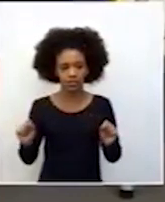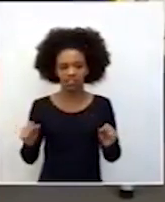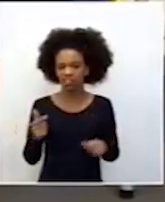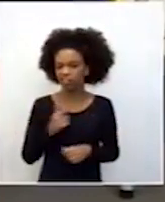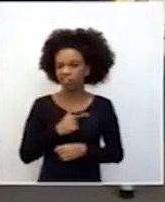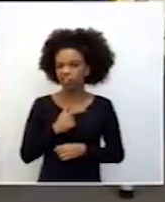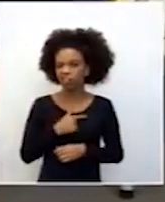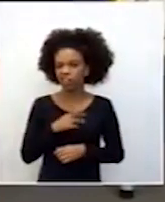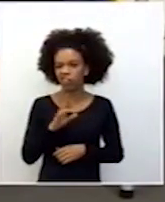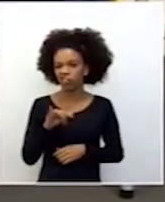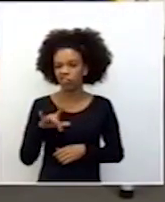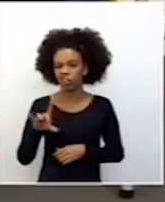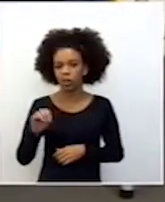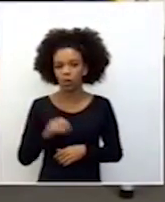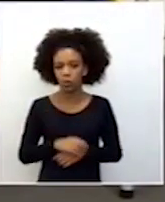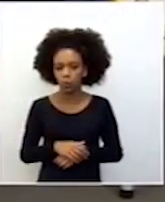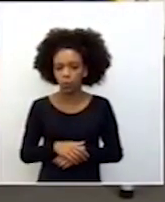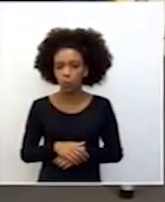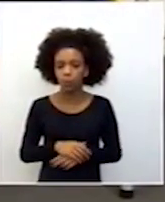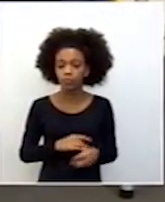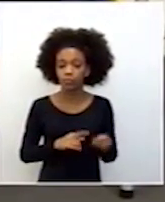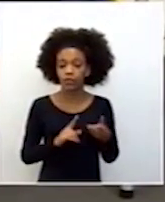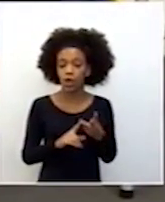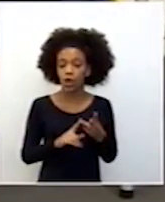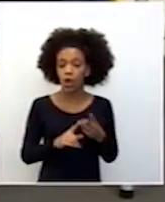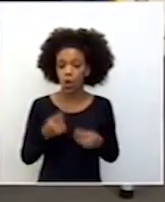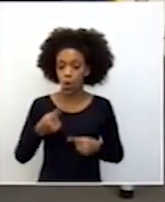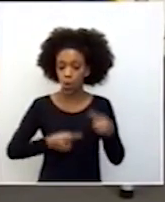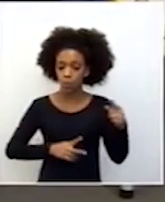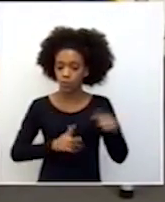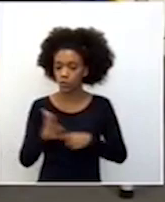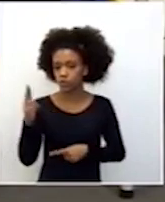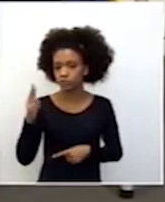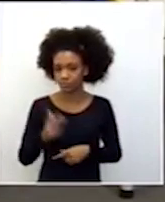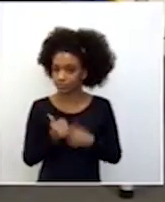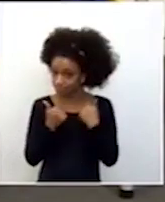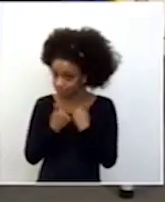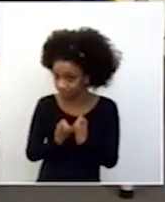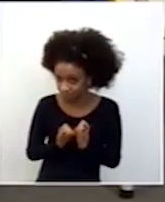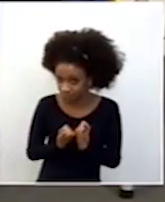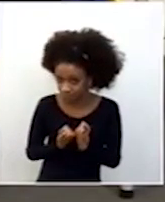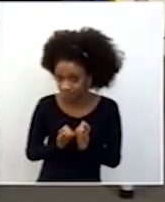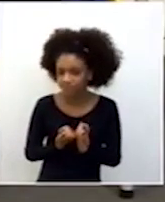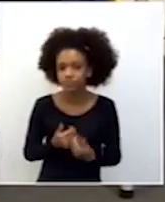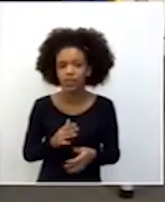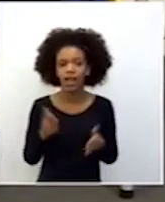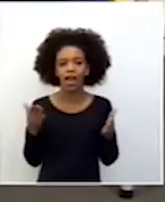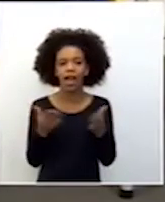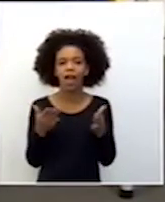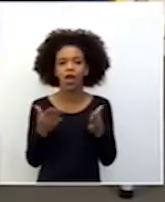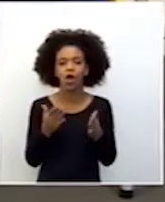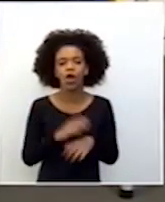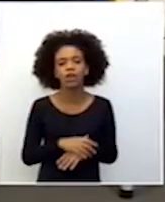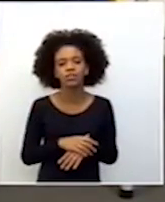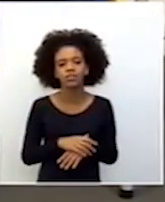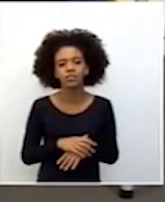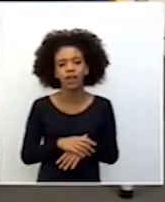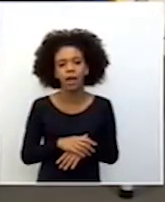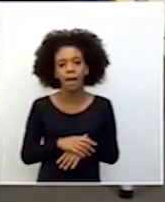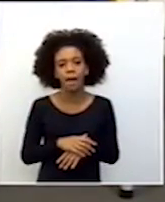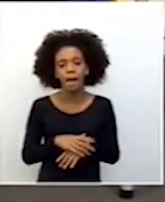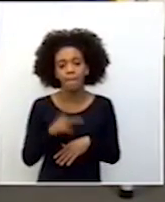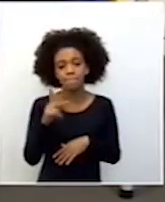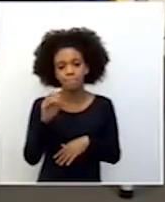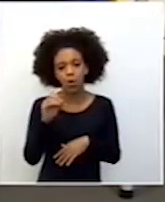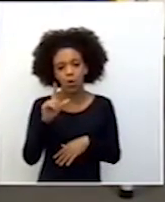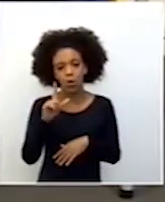de exagero, o ridículo. E a ruptura discursiva. A ruptura certo? discursiva, muito bem. Agora a questão da